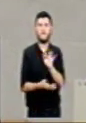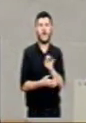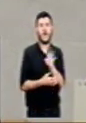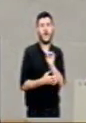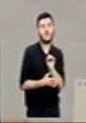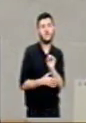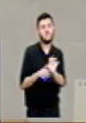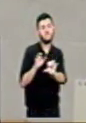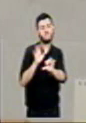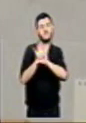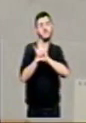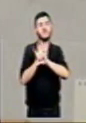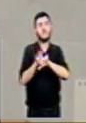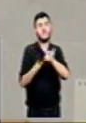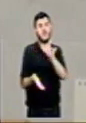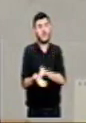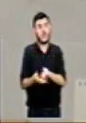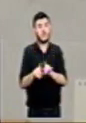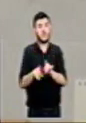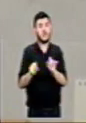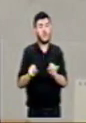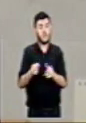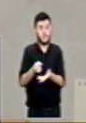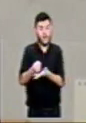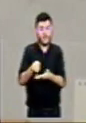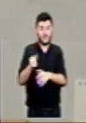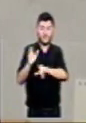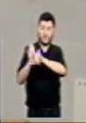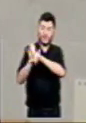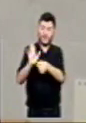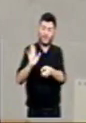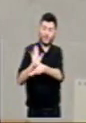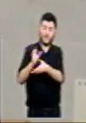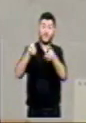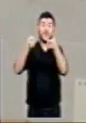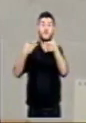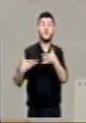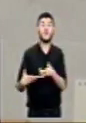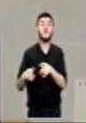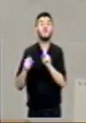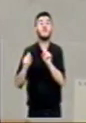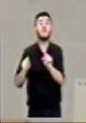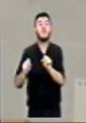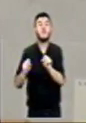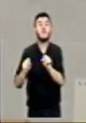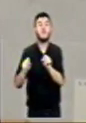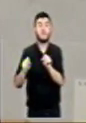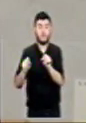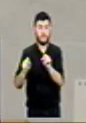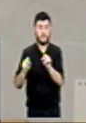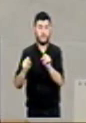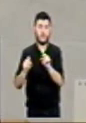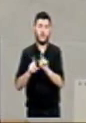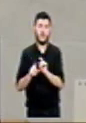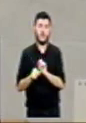estava disciplinado numa lei recente que dizia respeito à obstrução